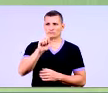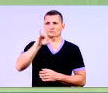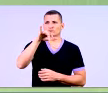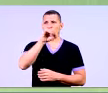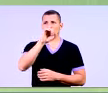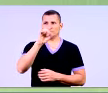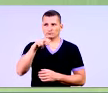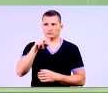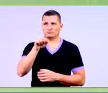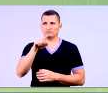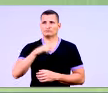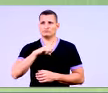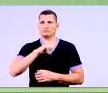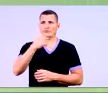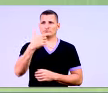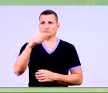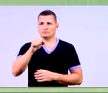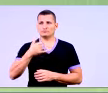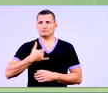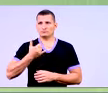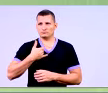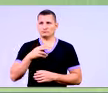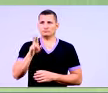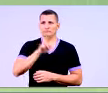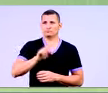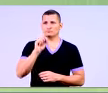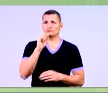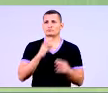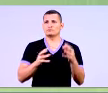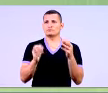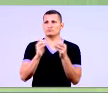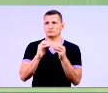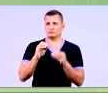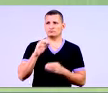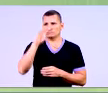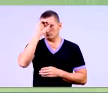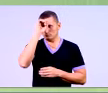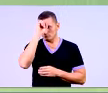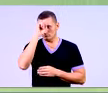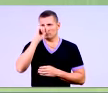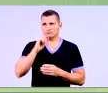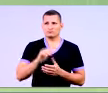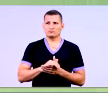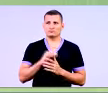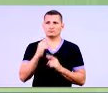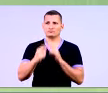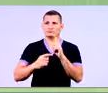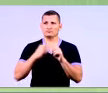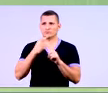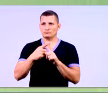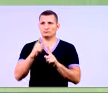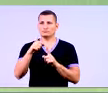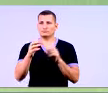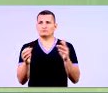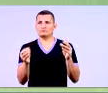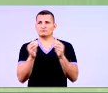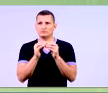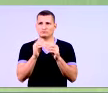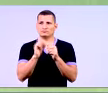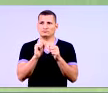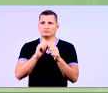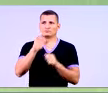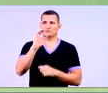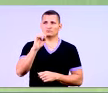anos usando que as atribuições que a gente aprendeu as somas ou seja estou juntando aqui fazendo